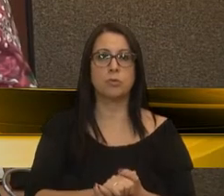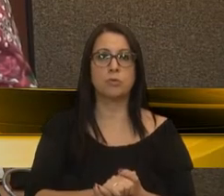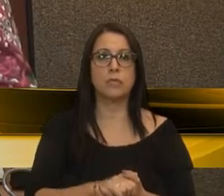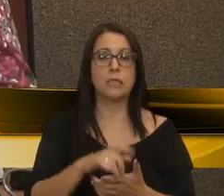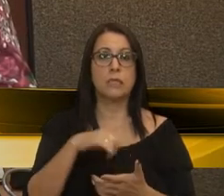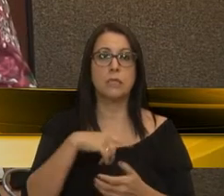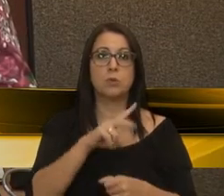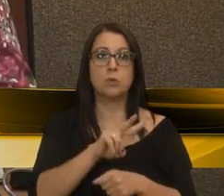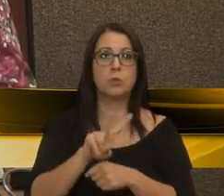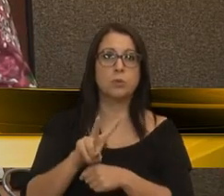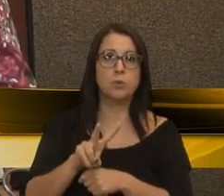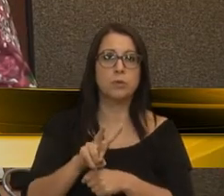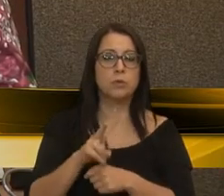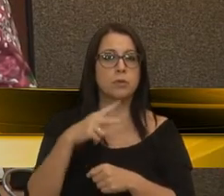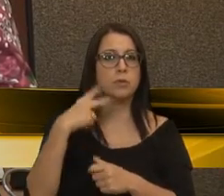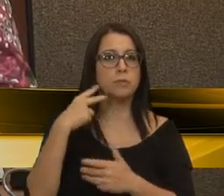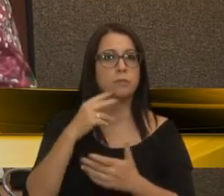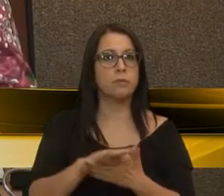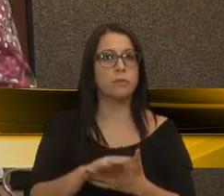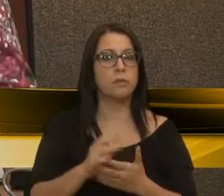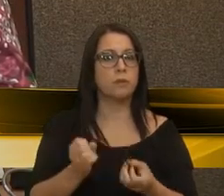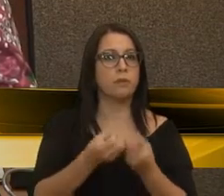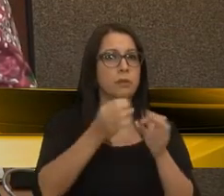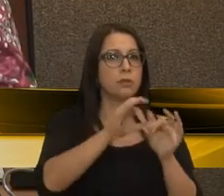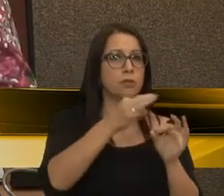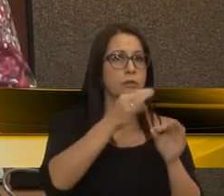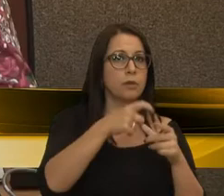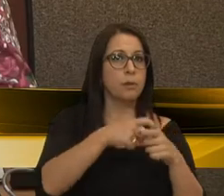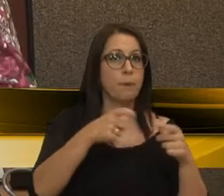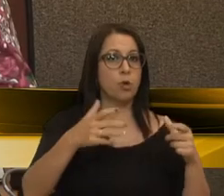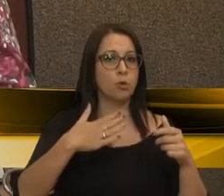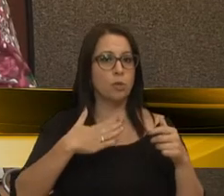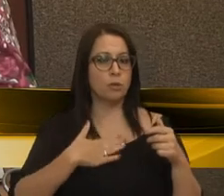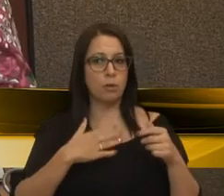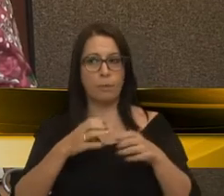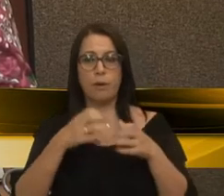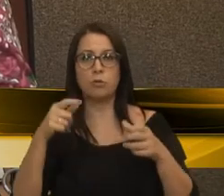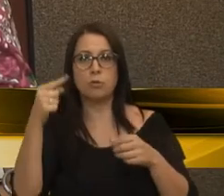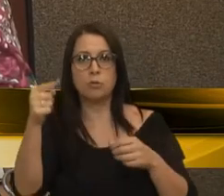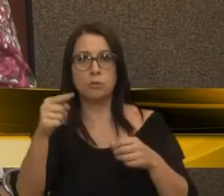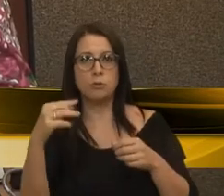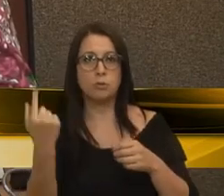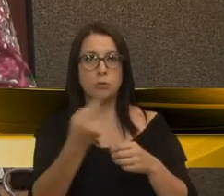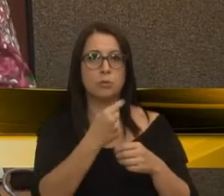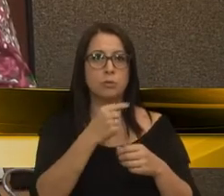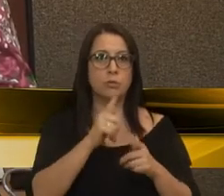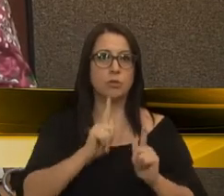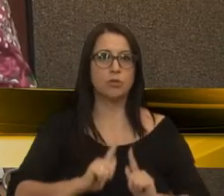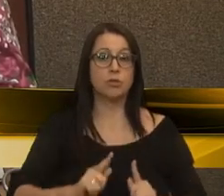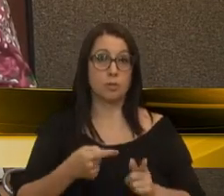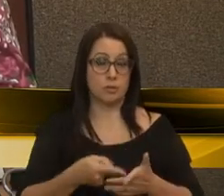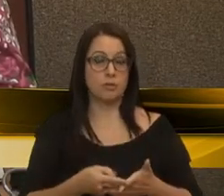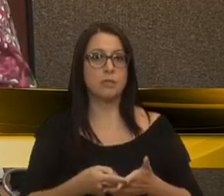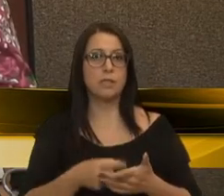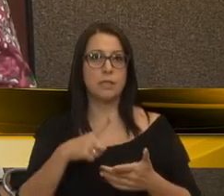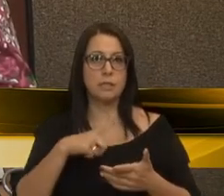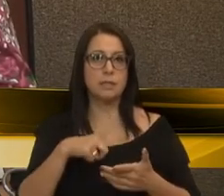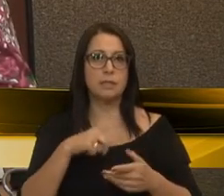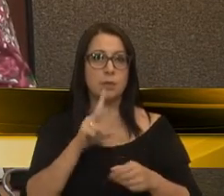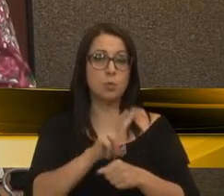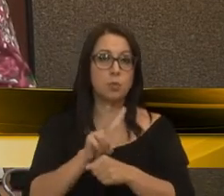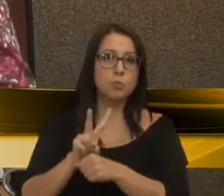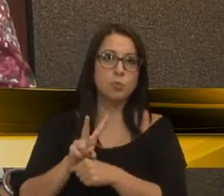E tenho cuidado, vereador, porque a festa da uva é maior do que eu, é maior do que você, é maior do que essa gestão. Então, nós temos que